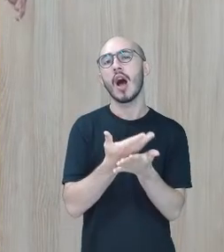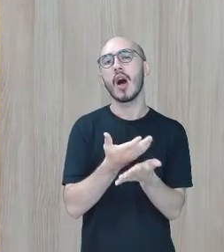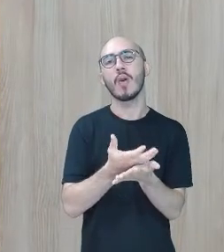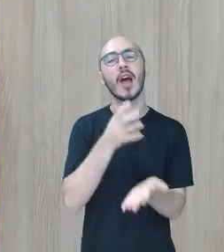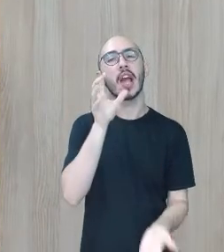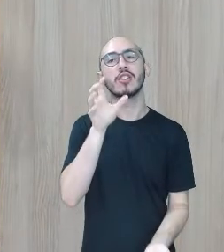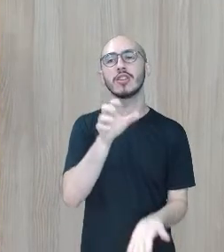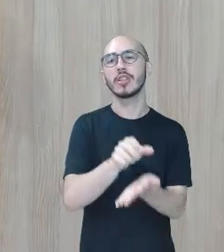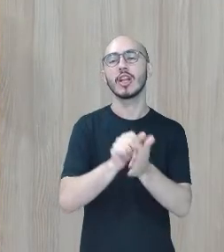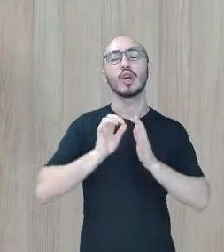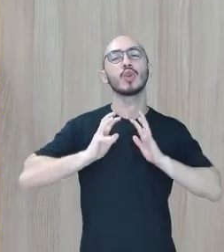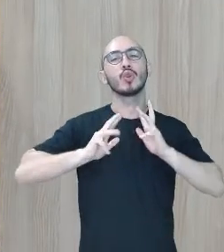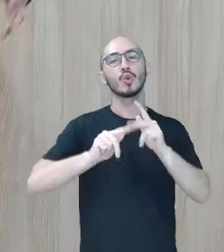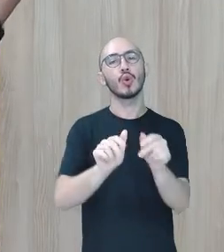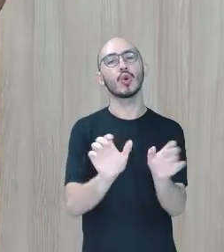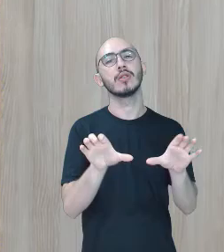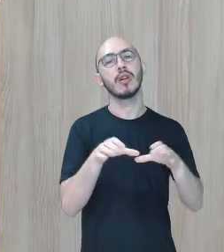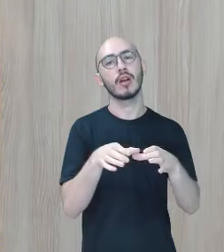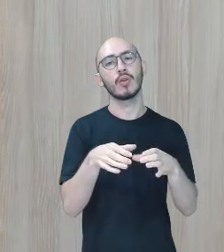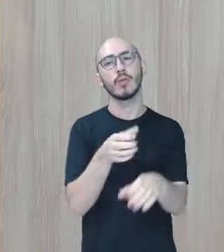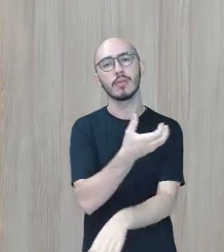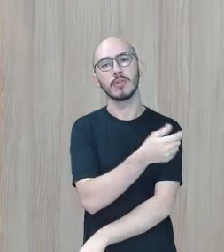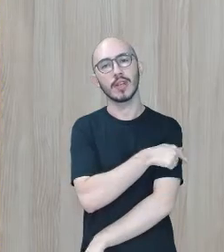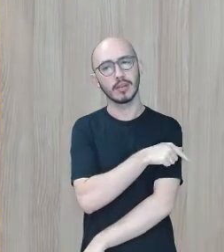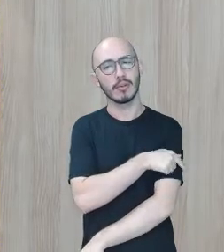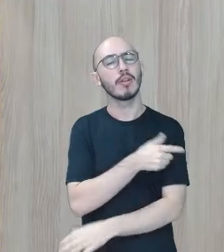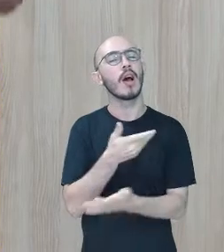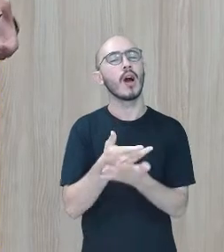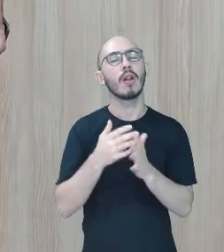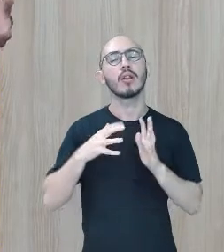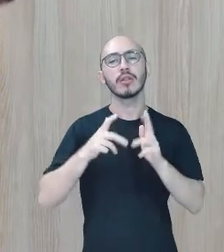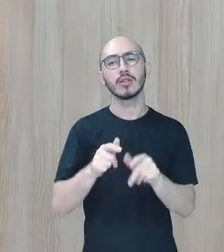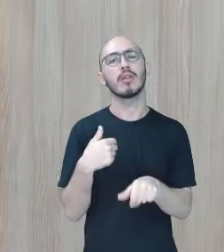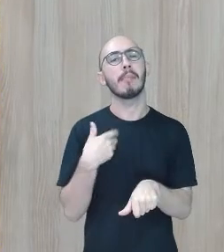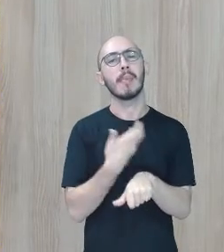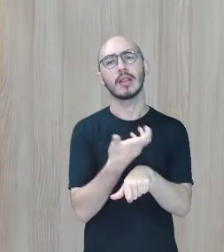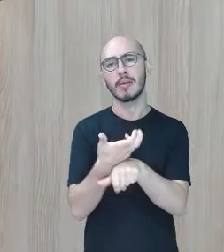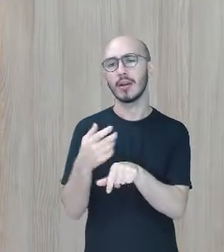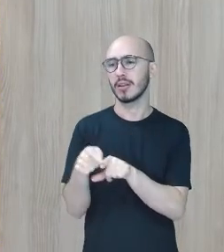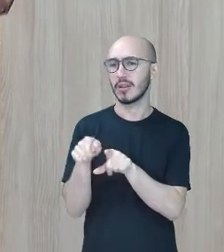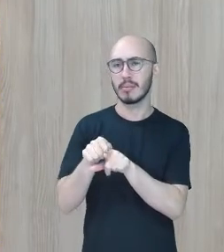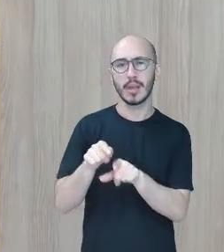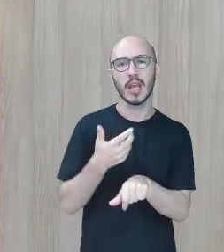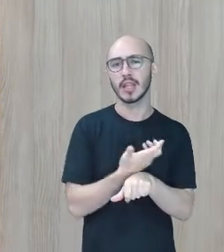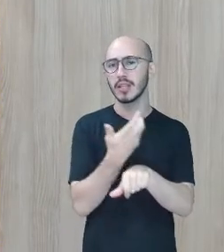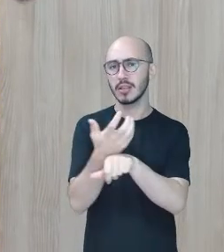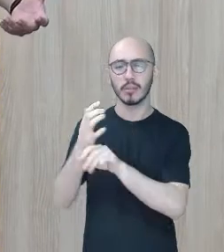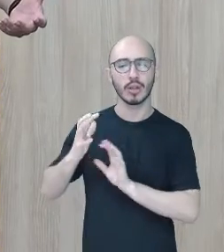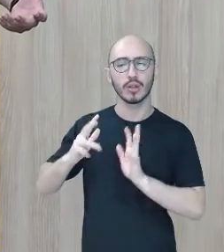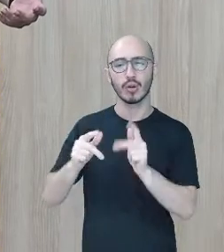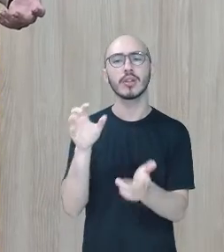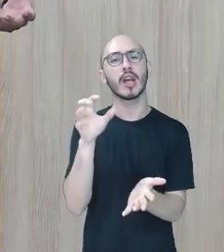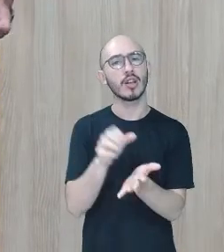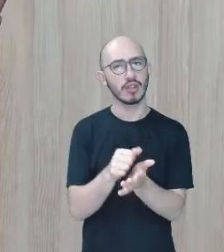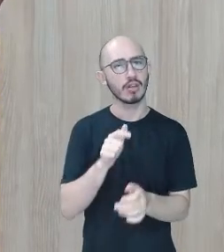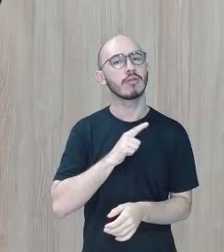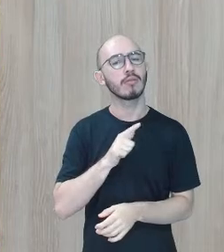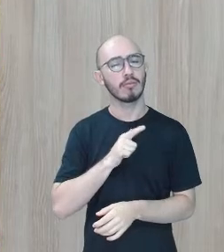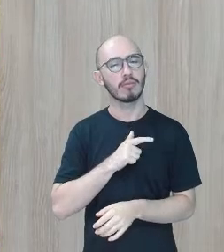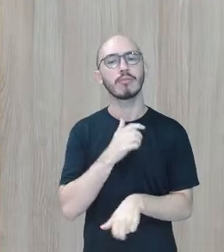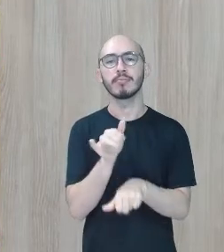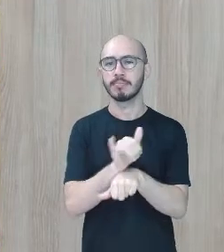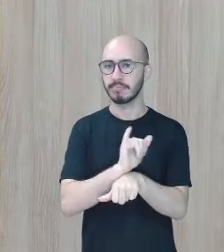ano, certo? Com todas as aulas, não só de matemática, mas também de todas as outras disciplinas, certo?